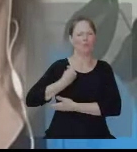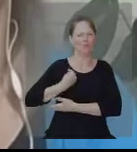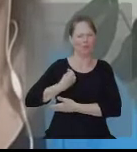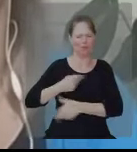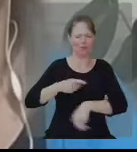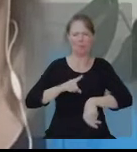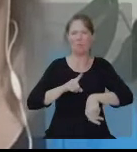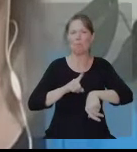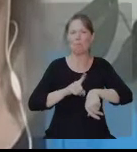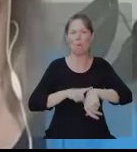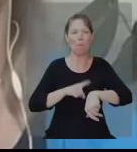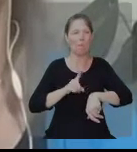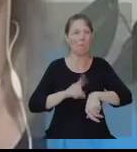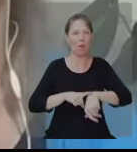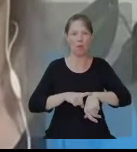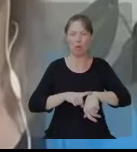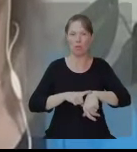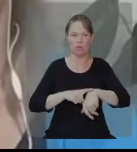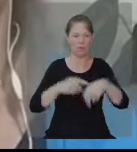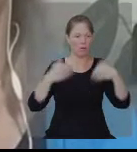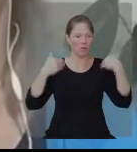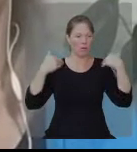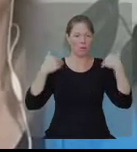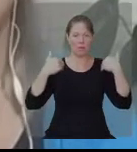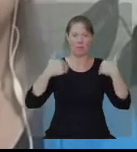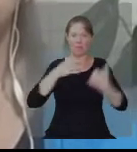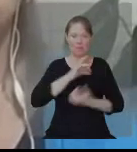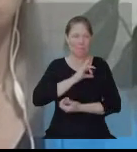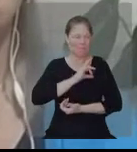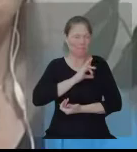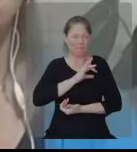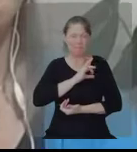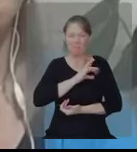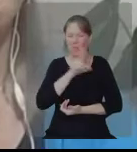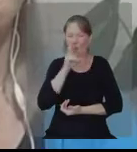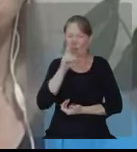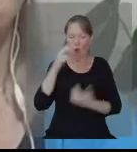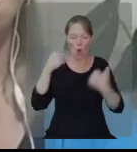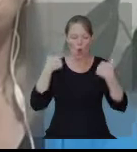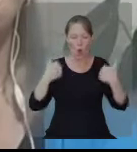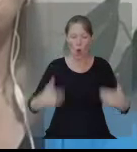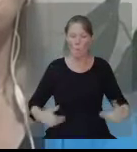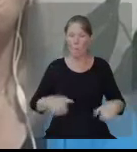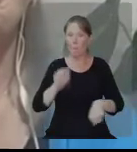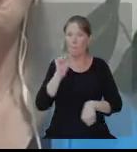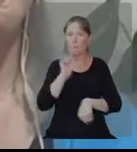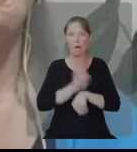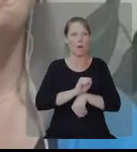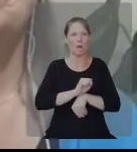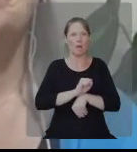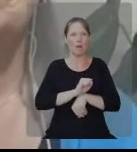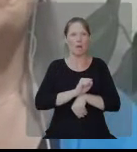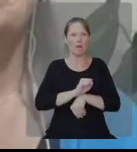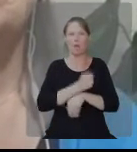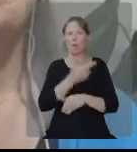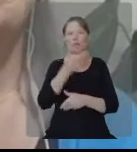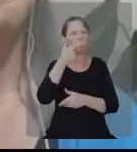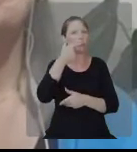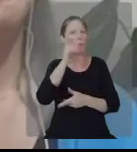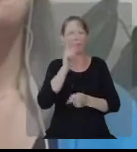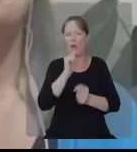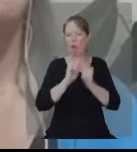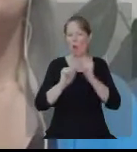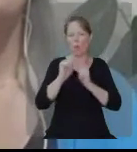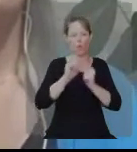momentos de pânico total, sabe? Que paralisa, que você realmente perde o controle